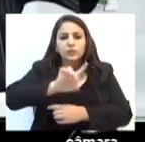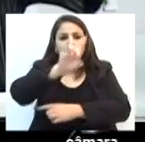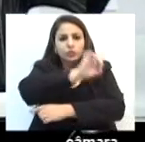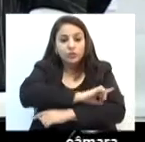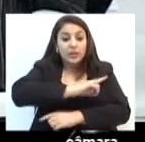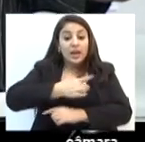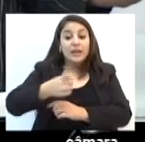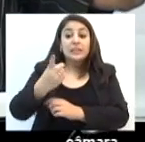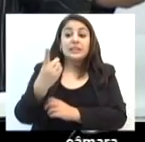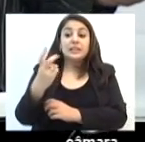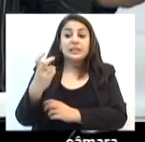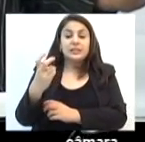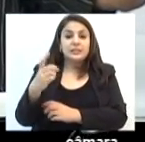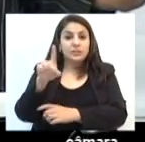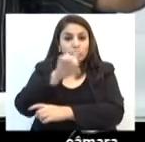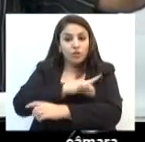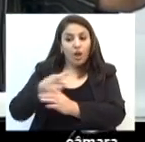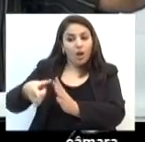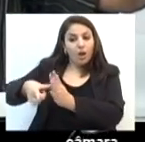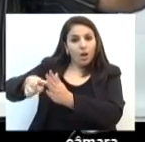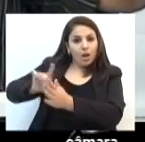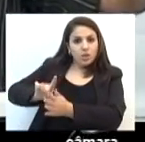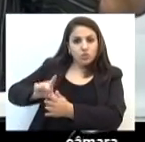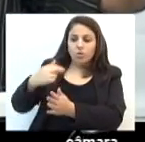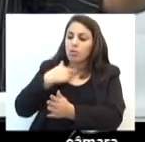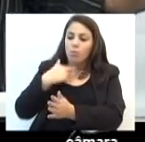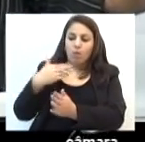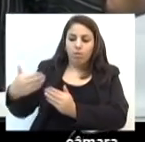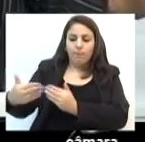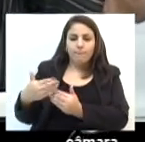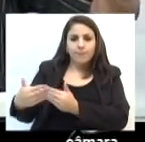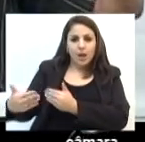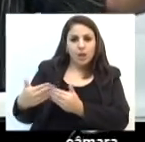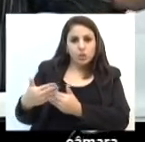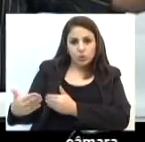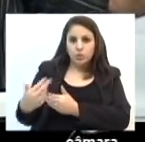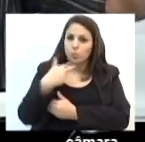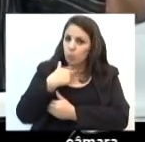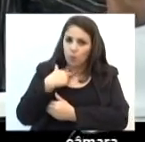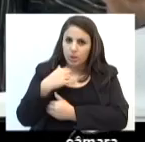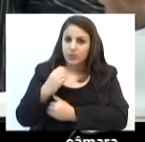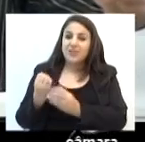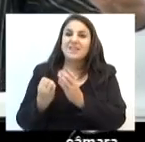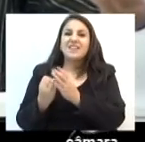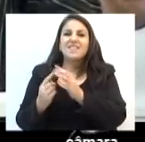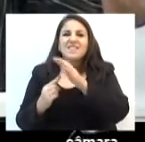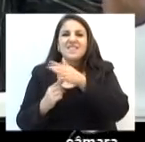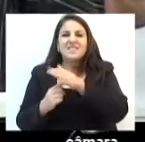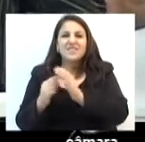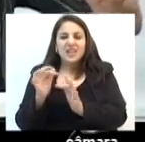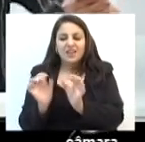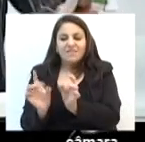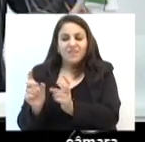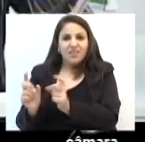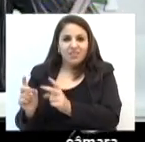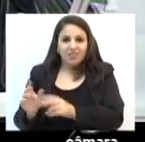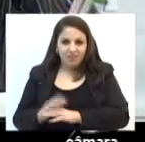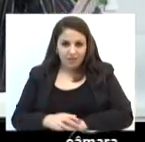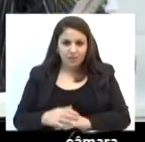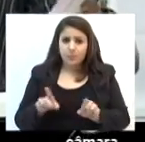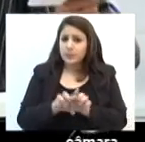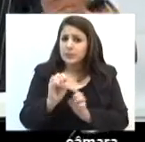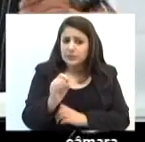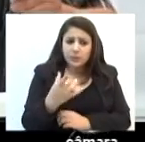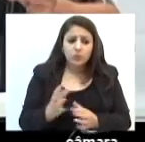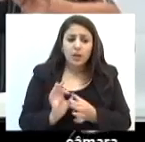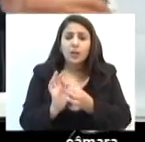15 dias antes dos calendários festivos, que é a única maneira, e já falei nessa tribuna, porque se não der o alvará para eles,